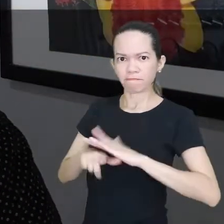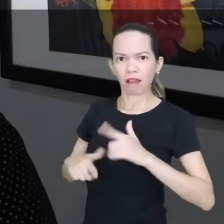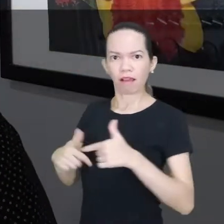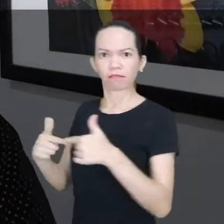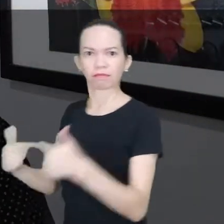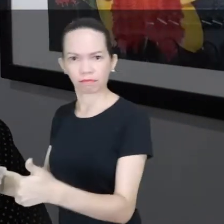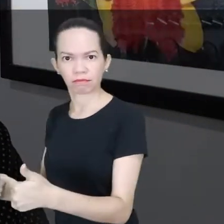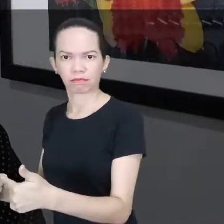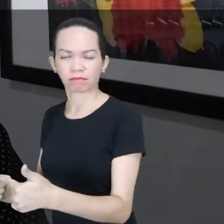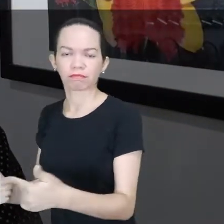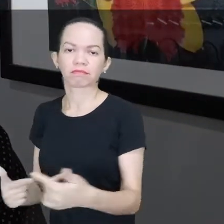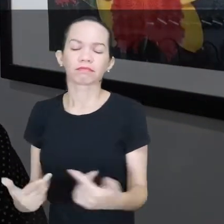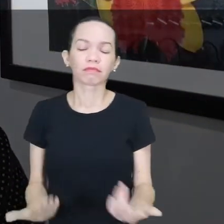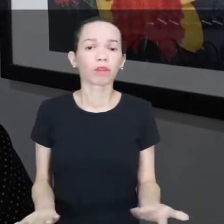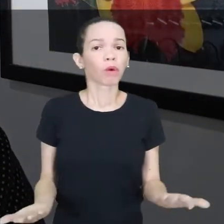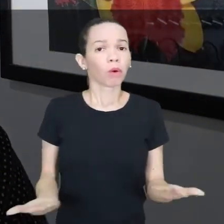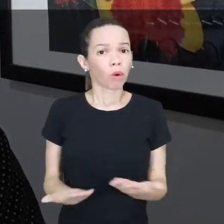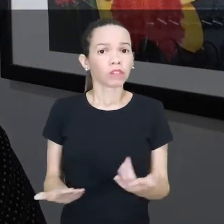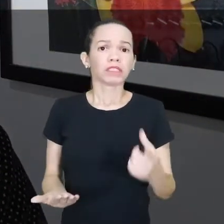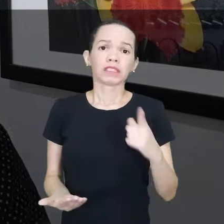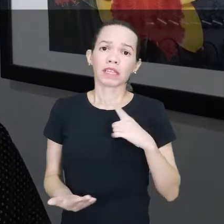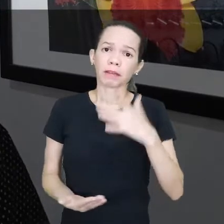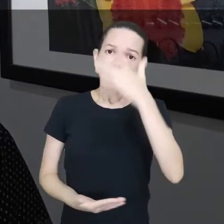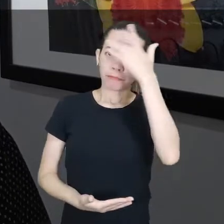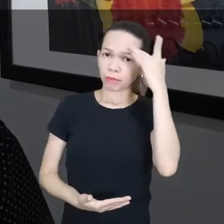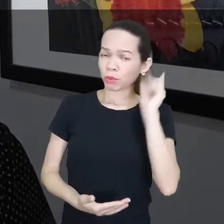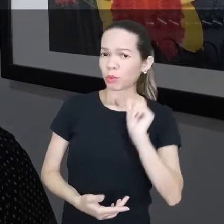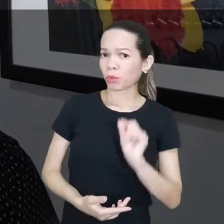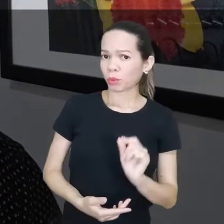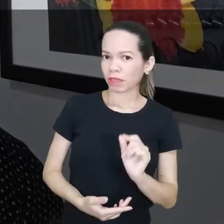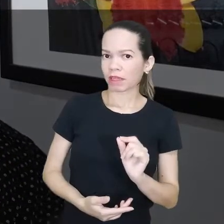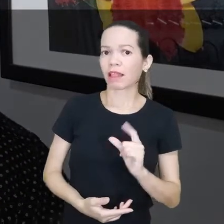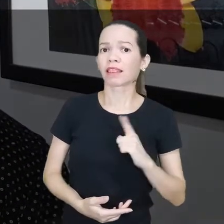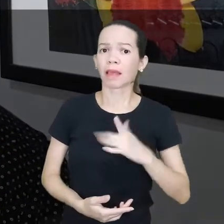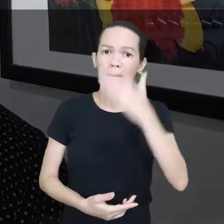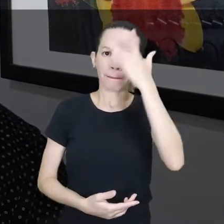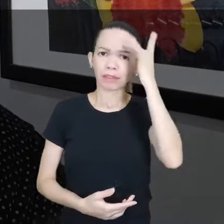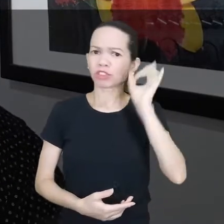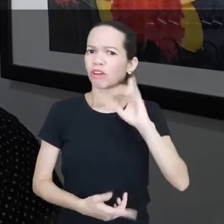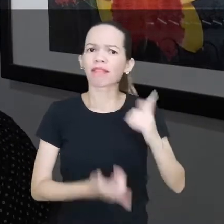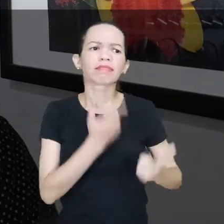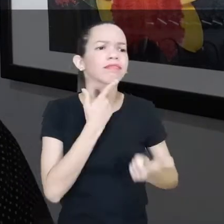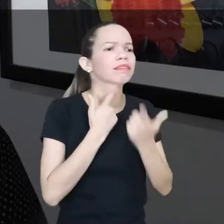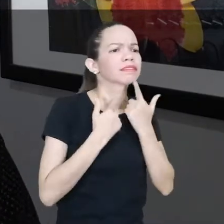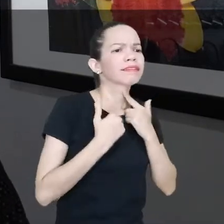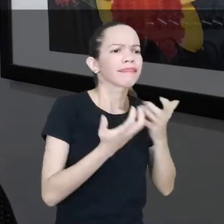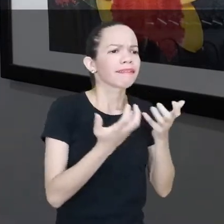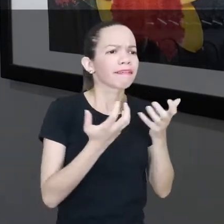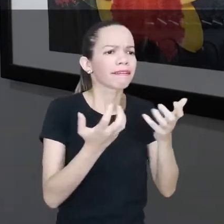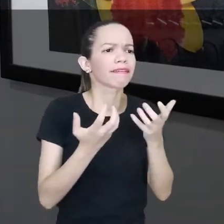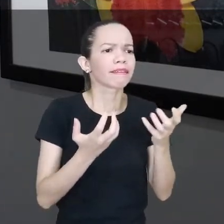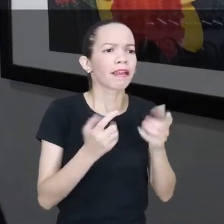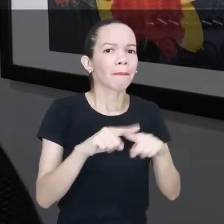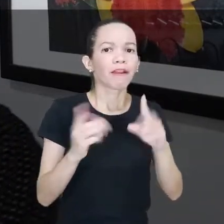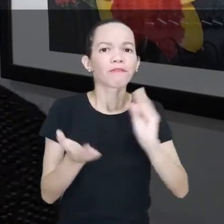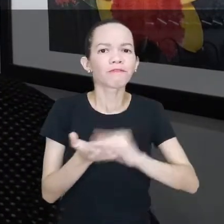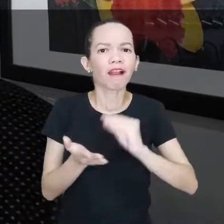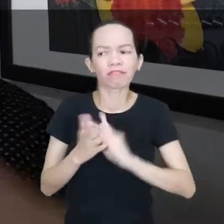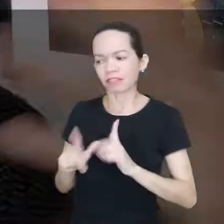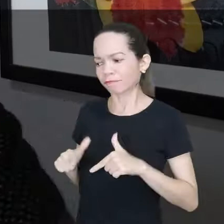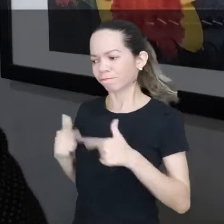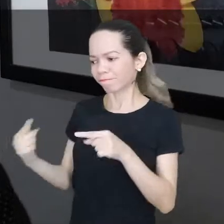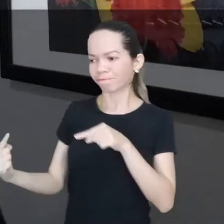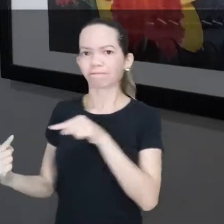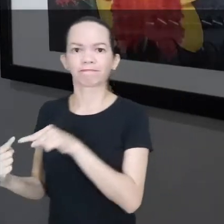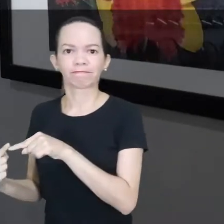conquista. Então, existe muita gente hoje que vive muito mais por desejos do que por alvos. Eu já conheci gente que diz: eu